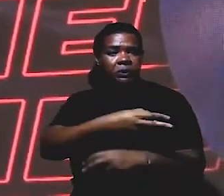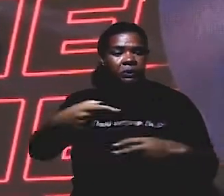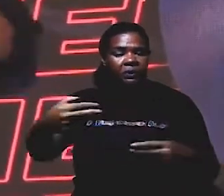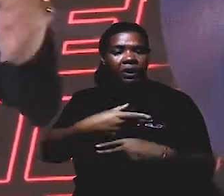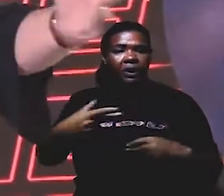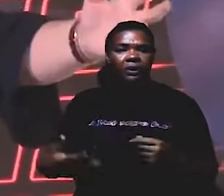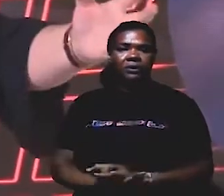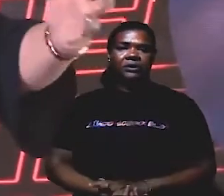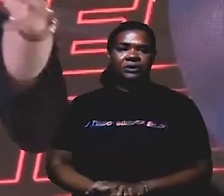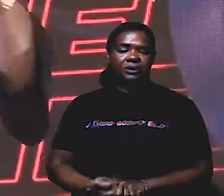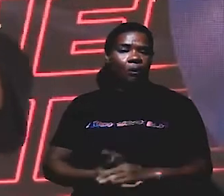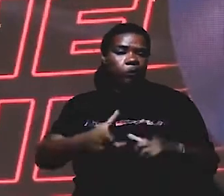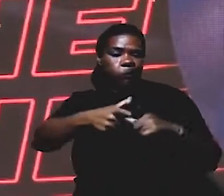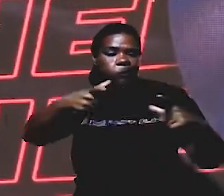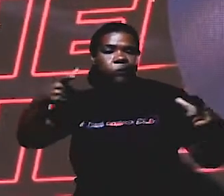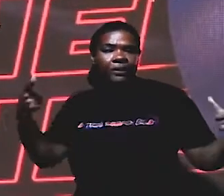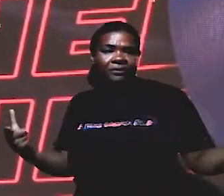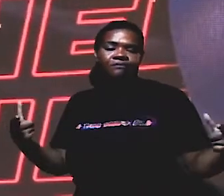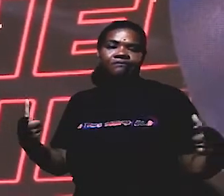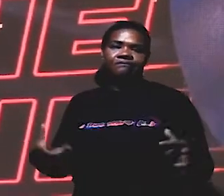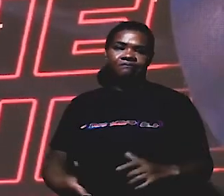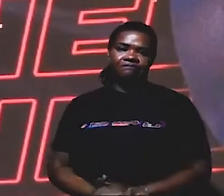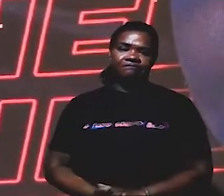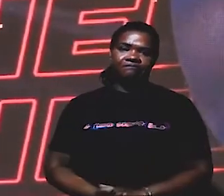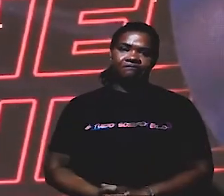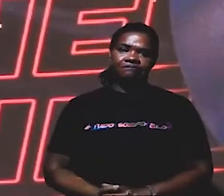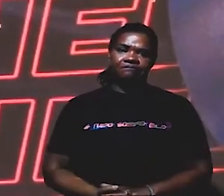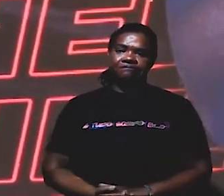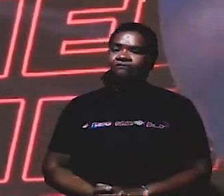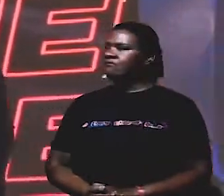Não. É amplitude e plenitude.